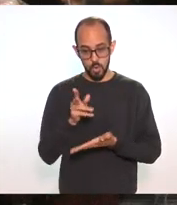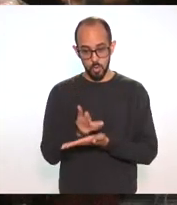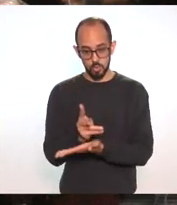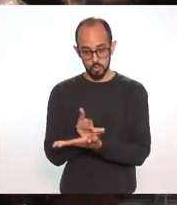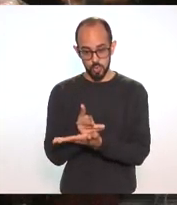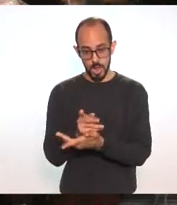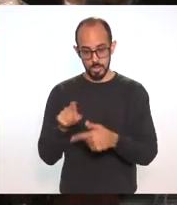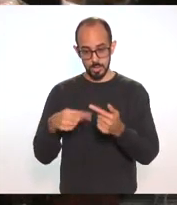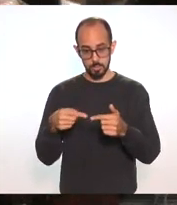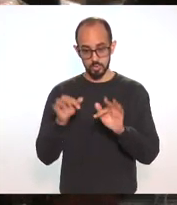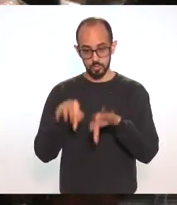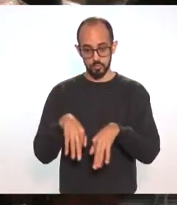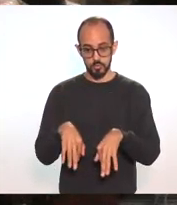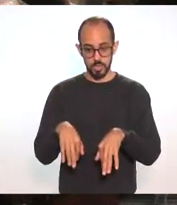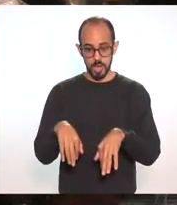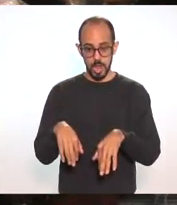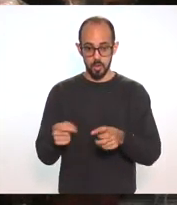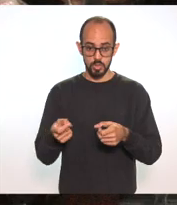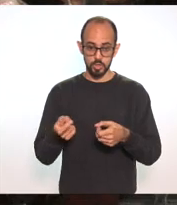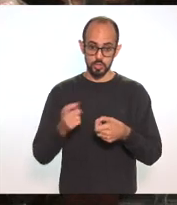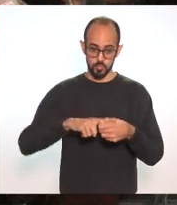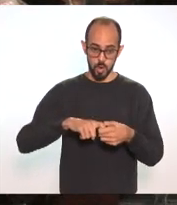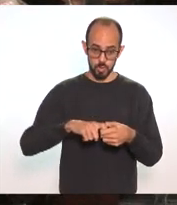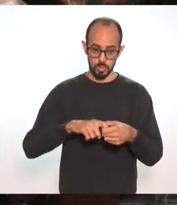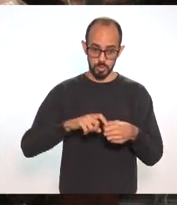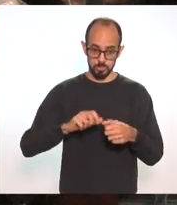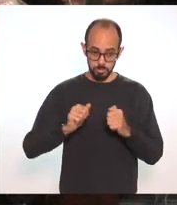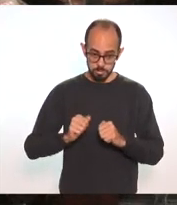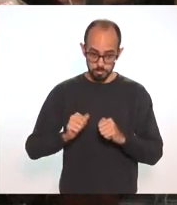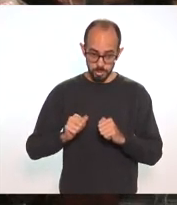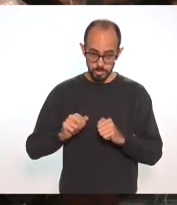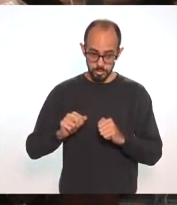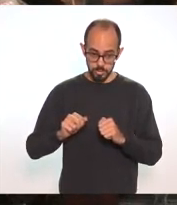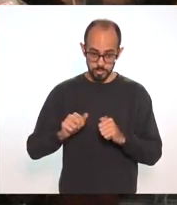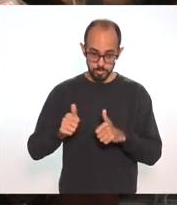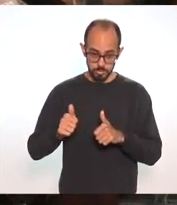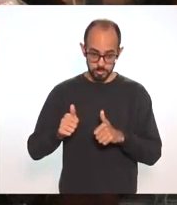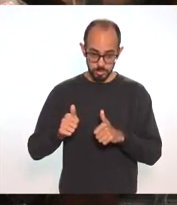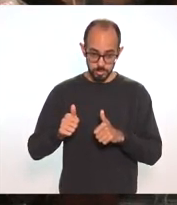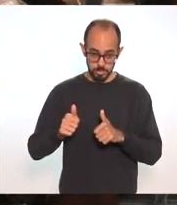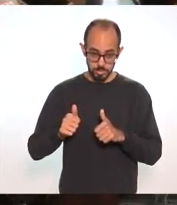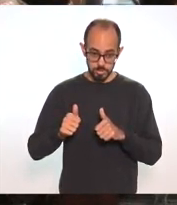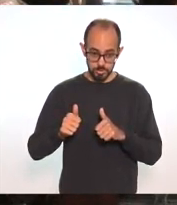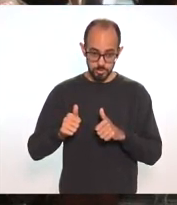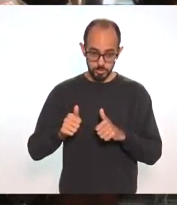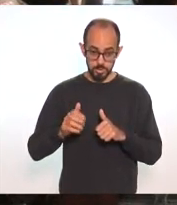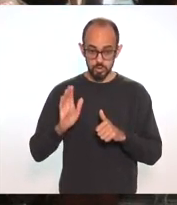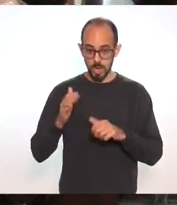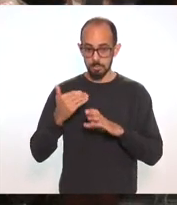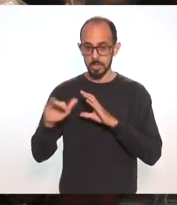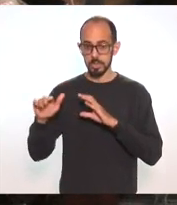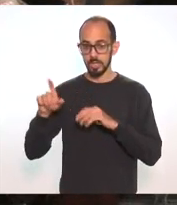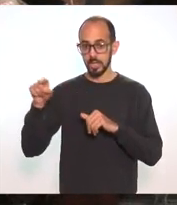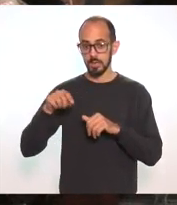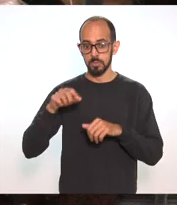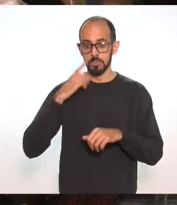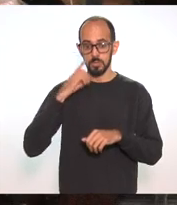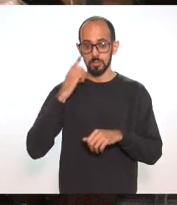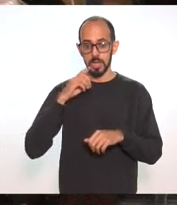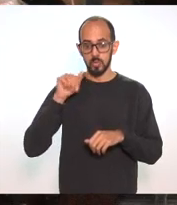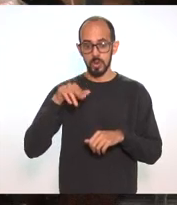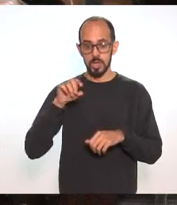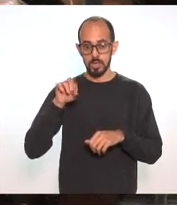e ao final retorno ao primeiro projeto da pauta, pode ser? Me manda os destaques também, presidente, por favor. Já mandei. Deputado